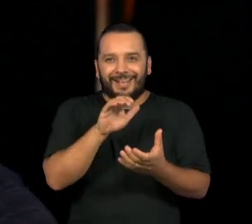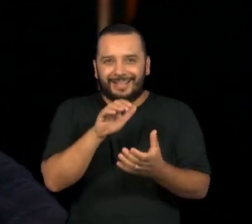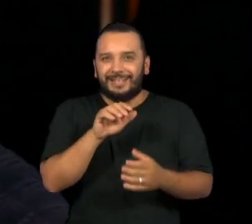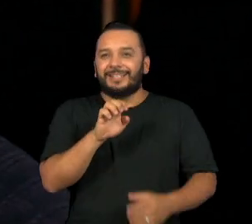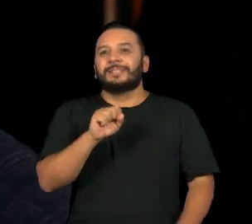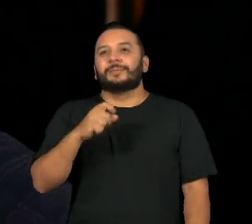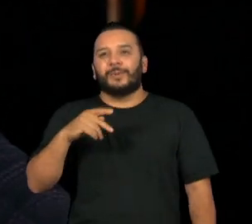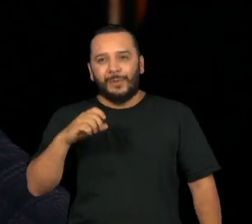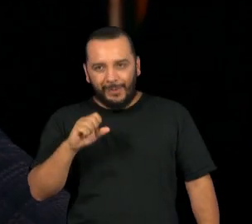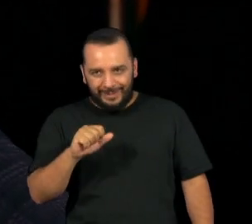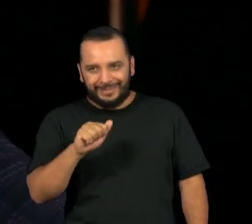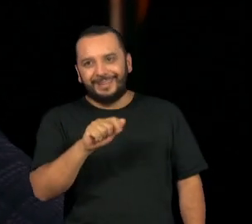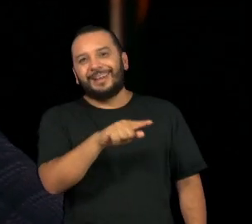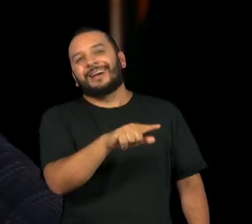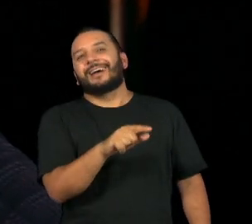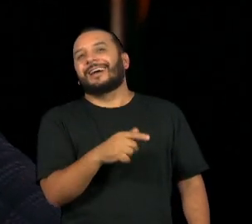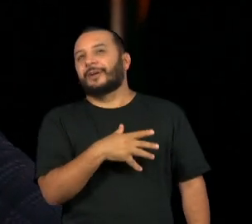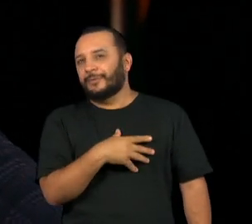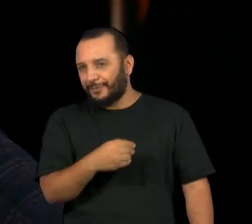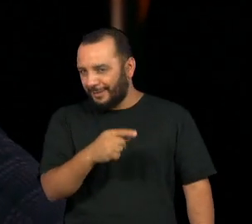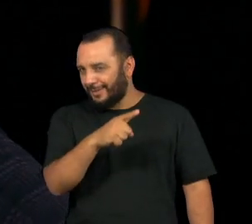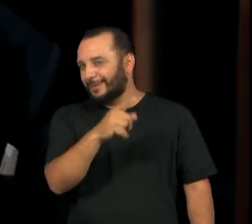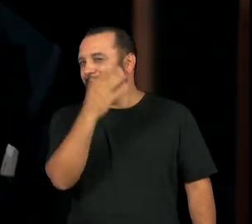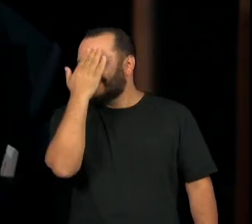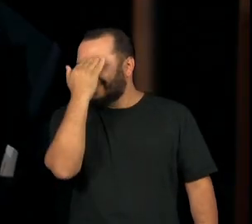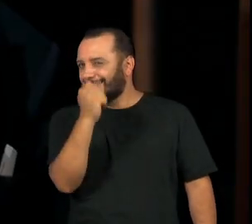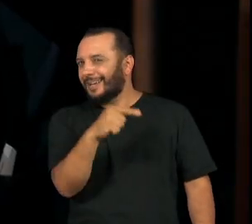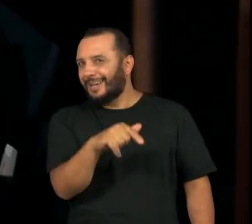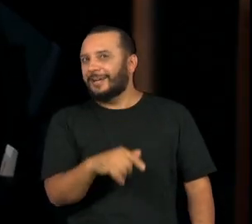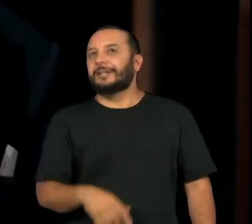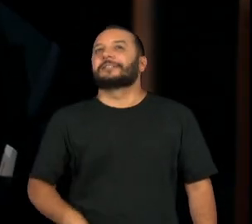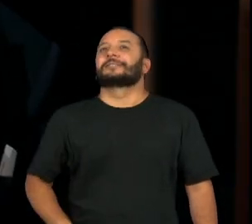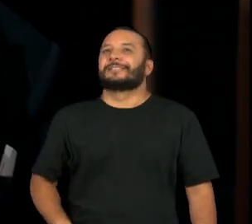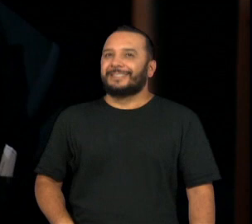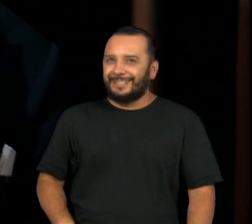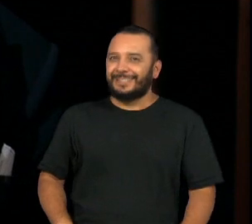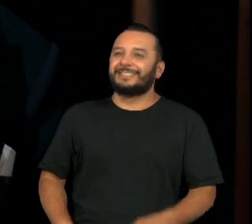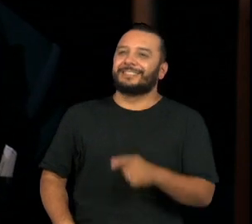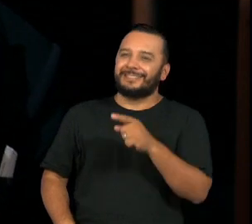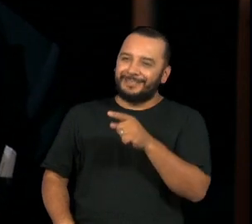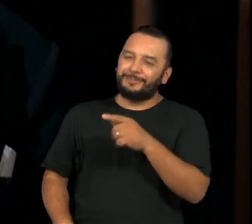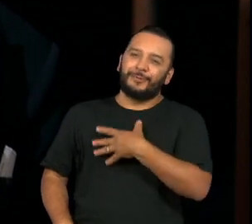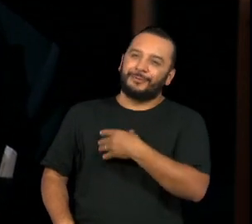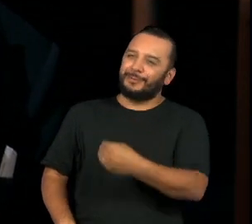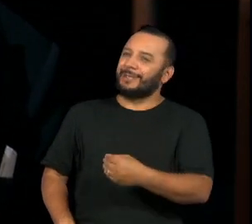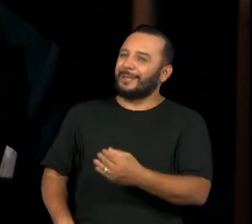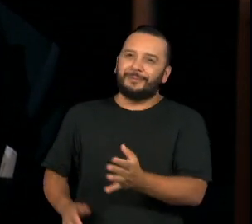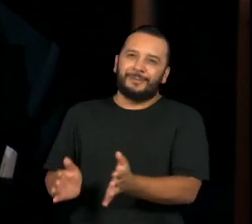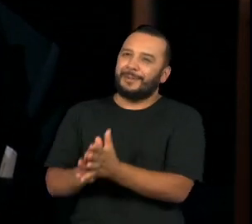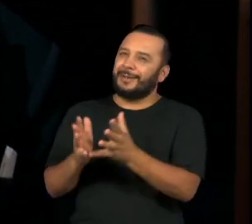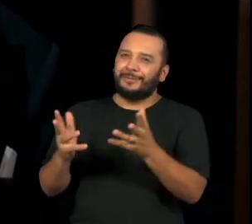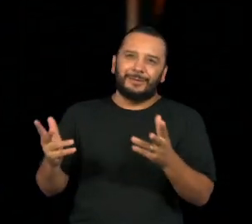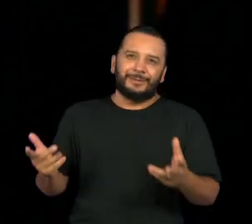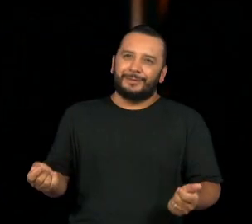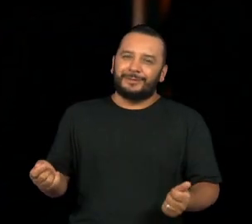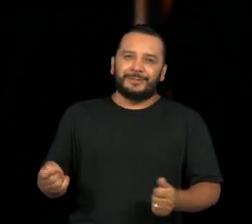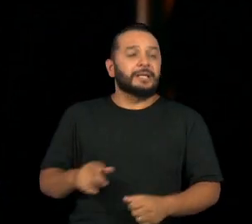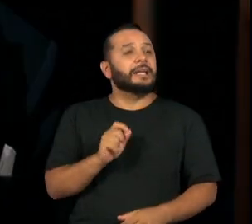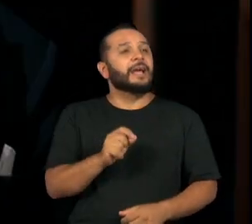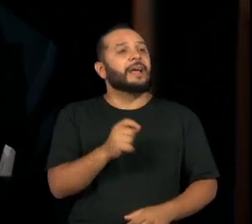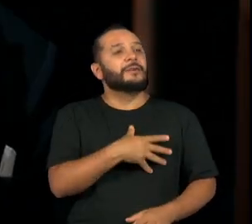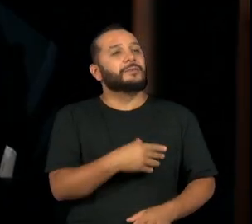Ou seja, o seu filho talvez... Esse Pedro, cara, é maravilhoso. Meus filhos são demais, cara. Nossa Senhora. Quem são